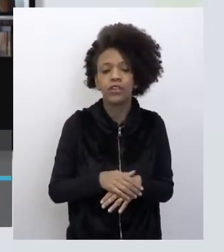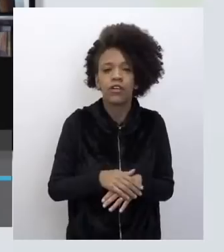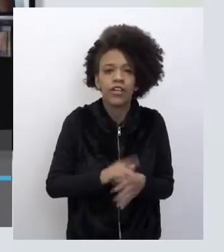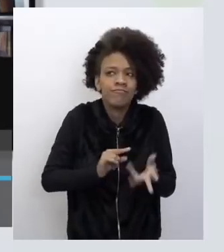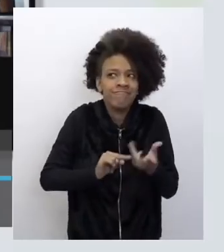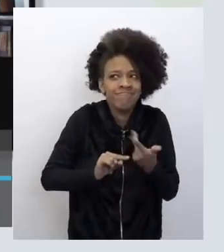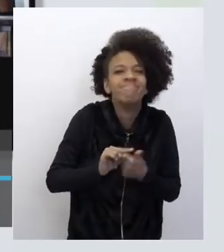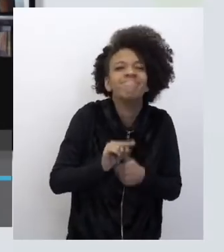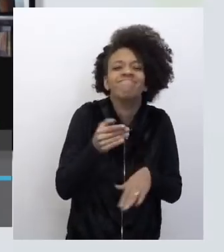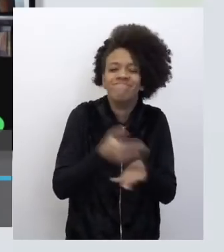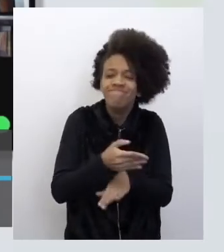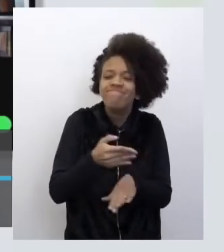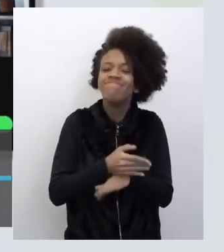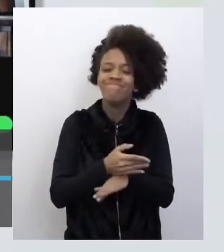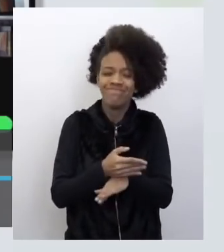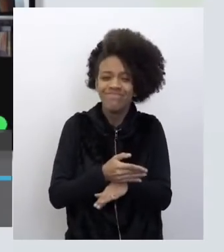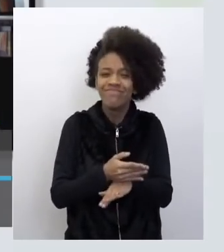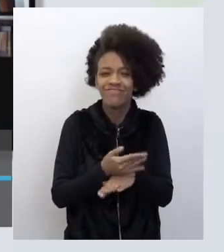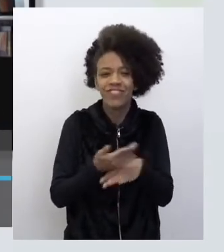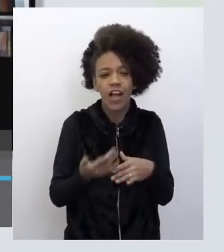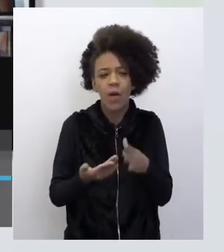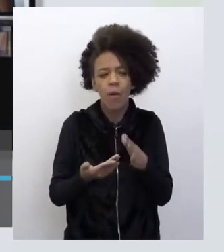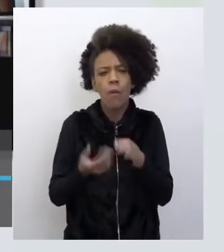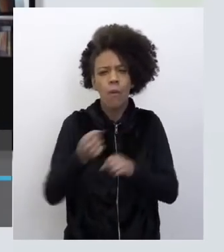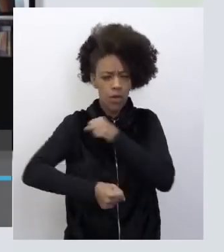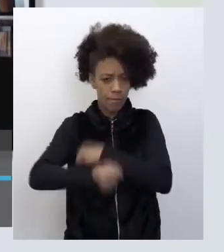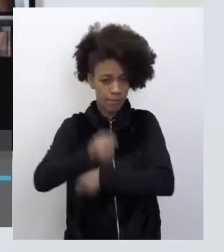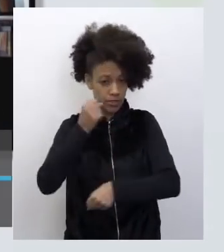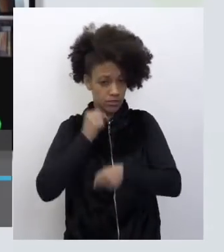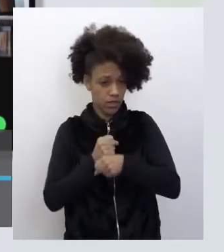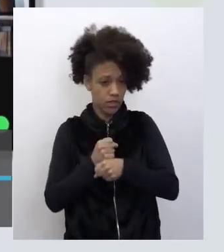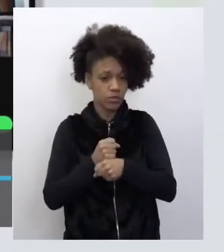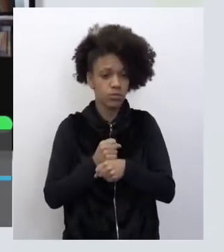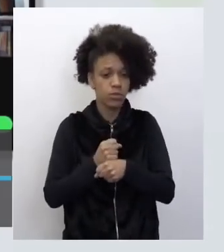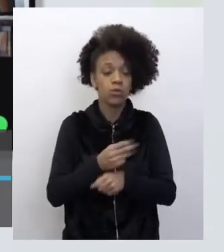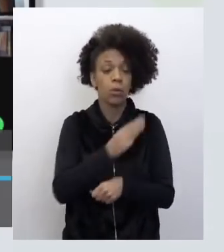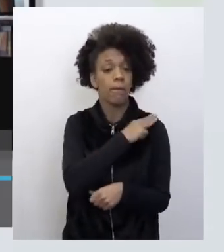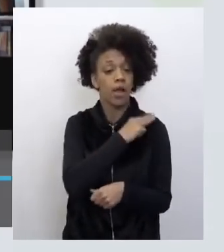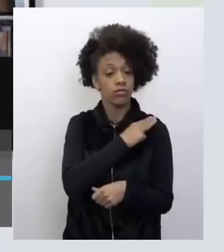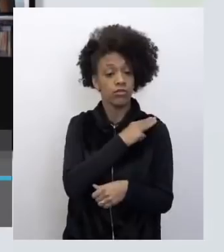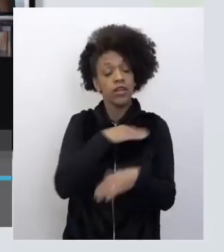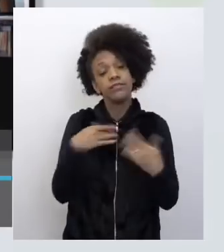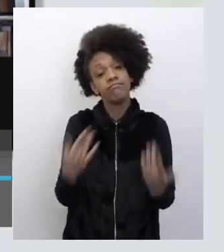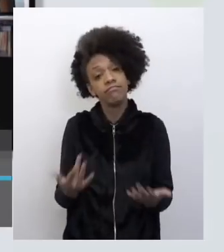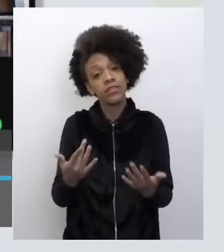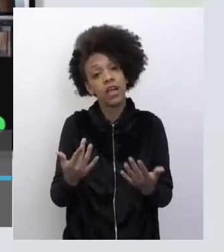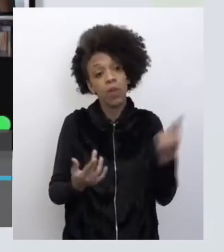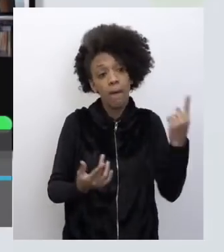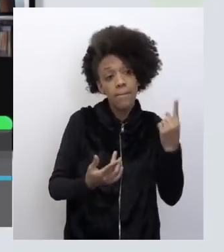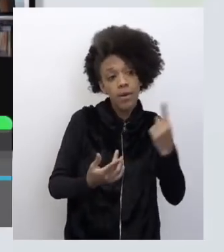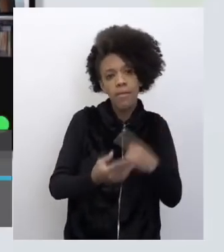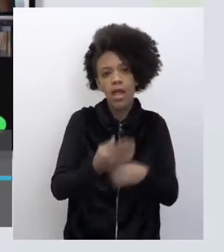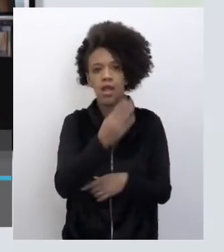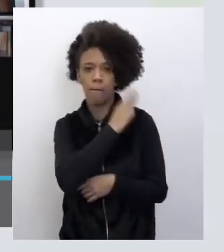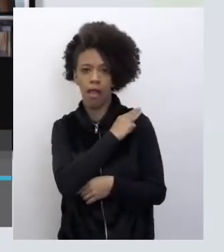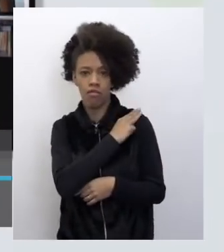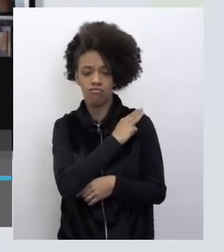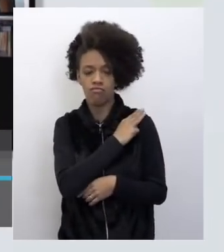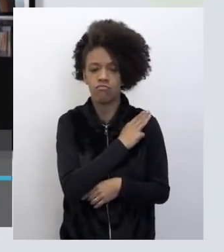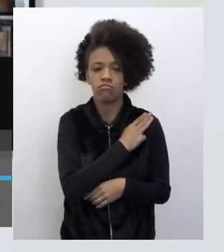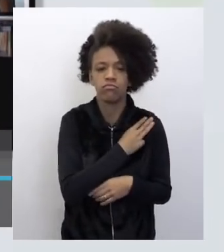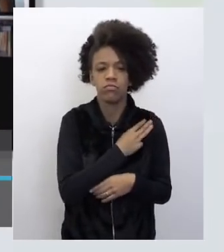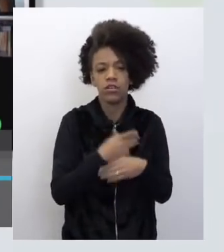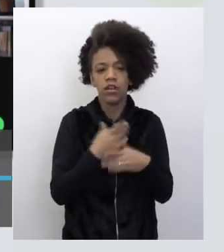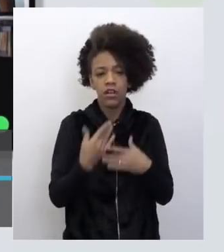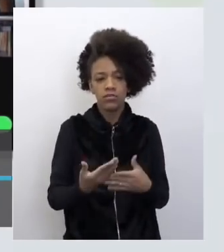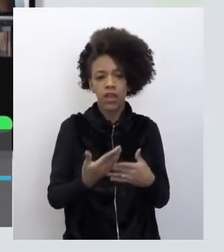vezes. Eu finalizei ano passado, né, o ensino médio, então eu estava desde o primeiro ano do ensino médio, do primeiro